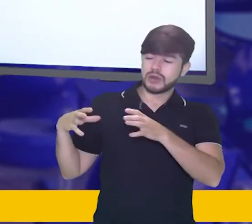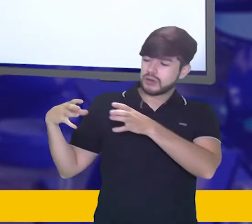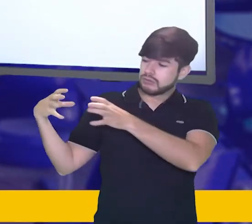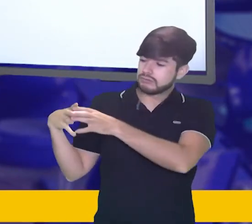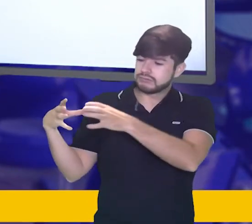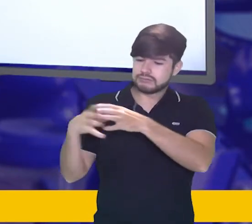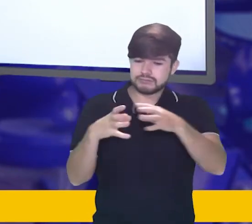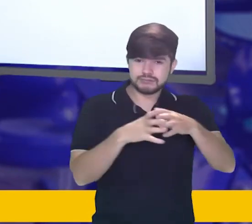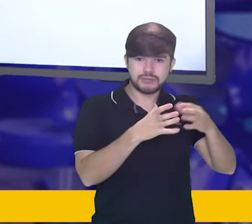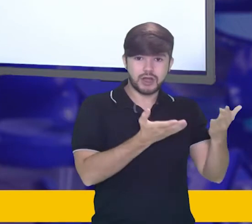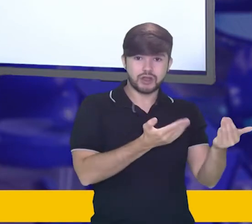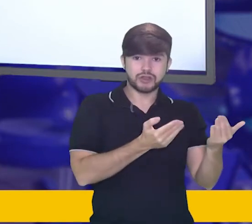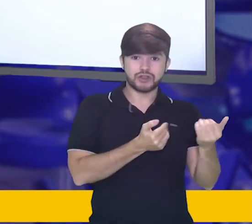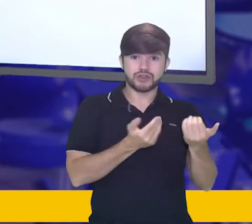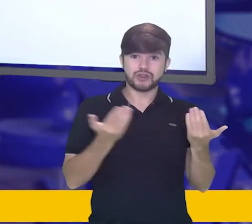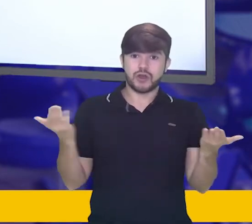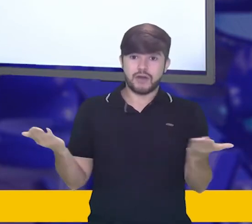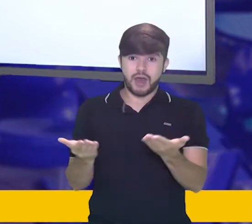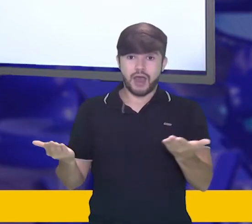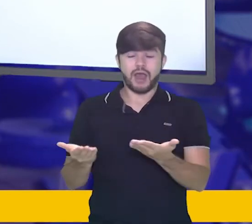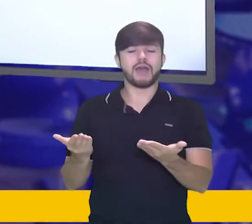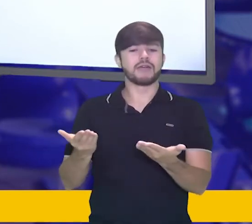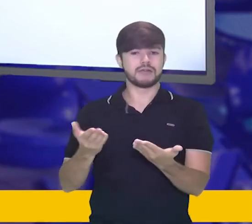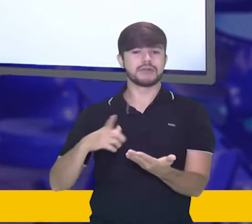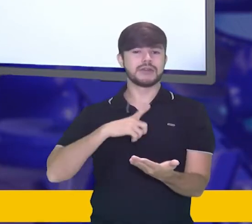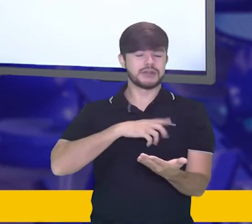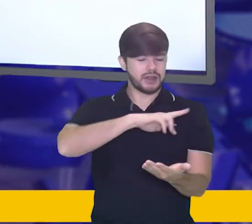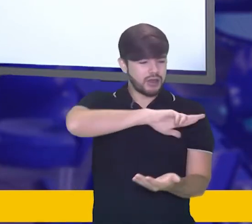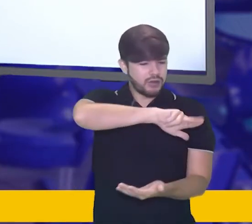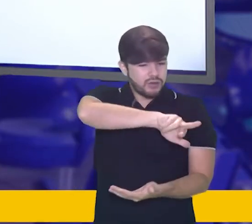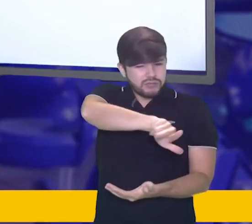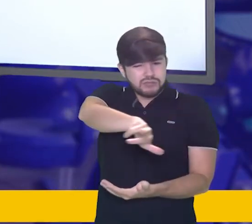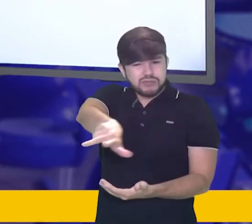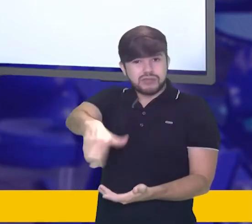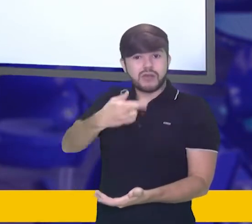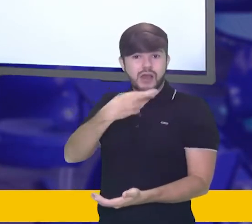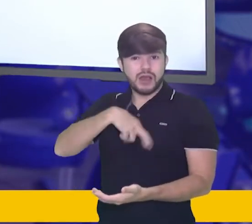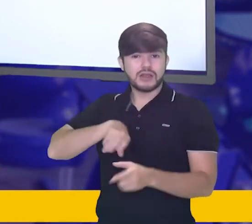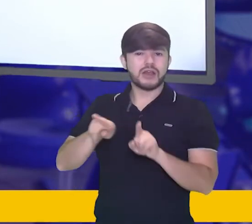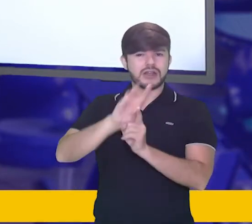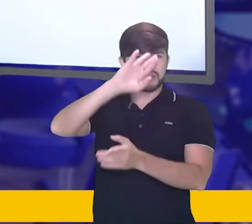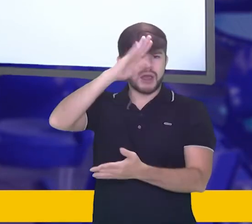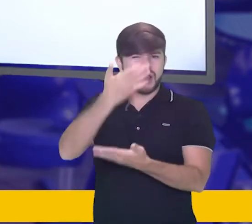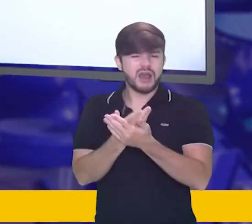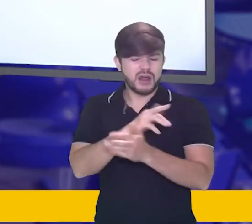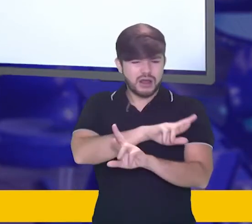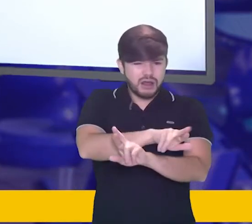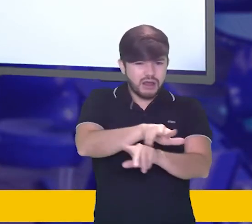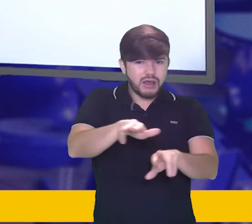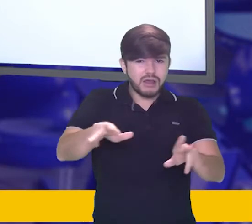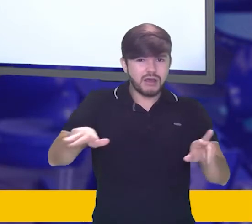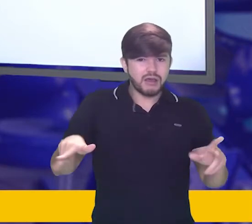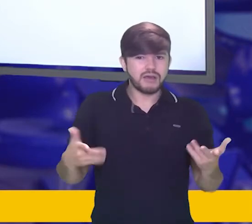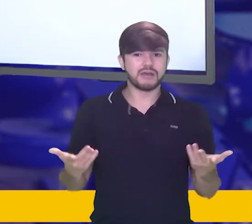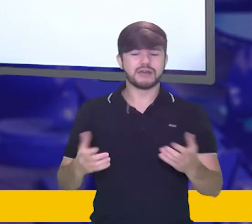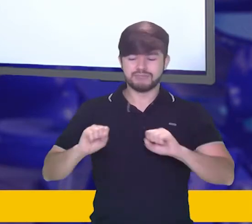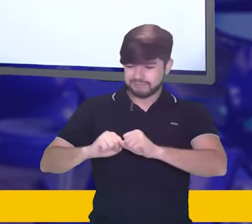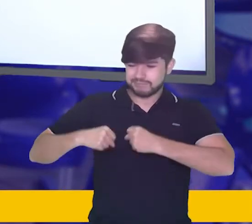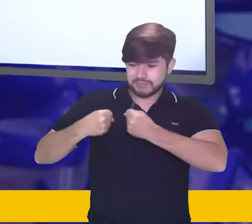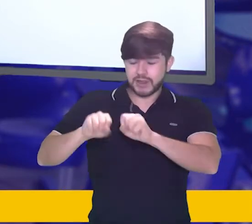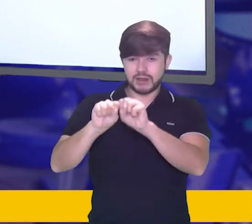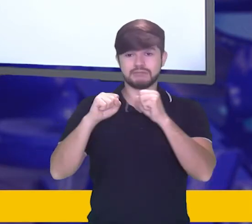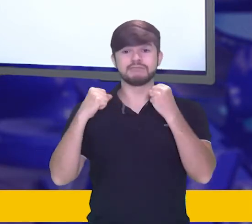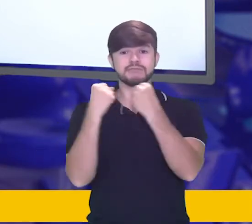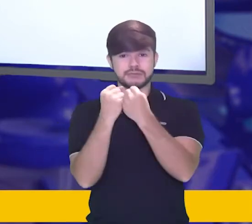essa representatividade jovem, atual, né, através de diversos tipos de religiões e diversas crenças